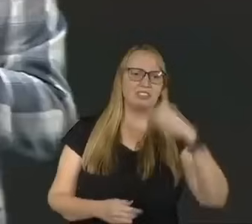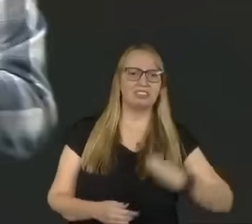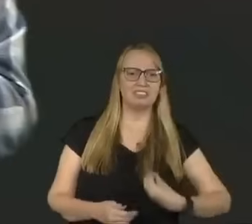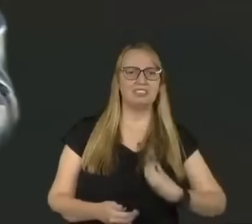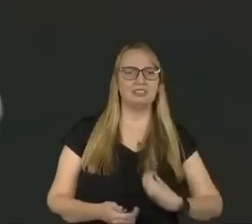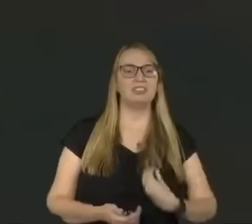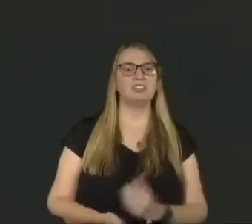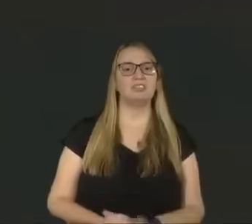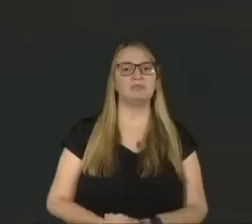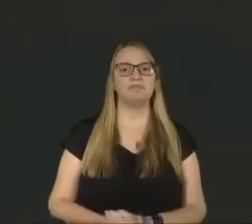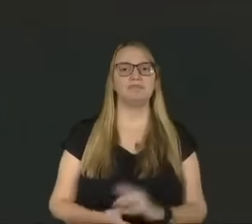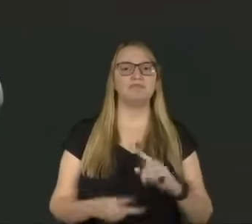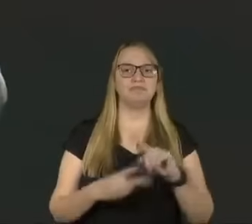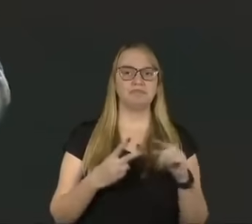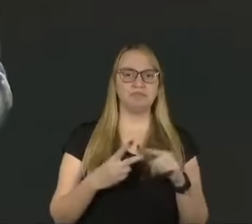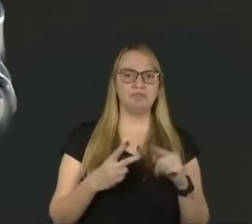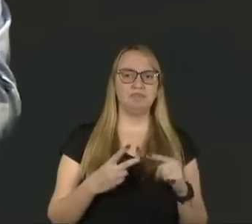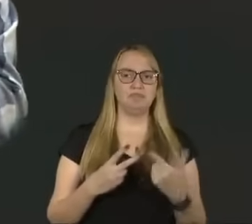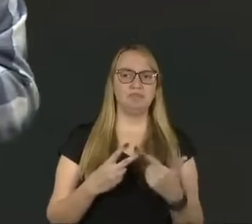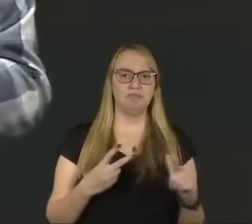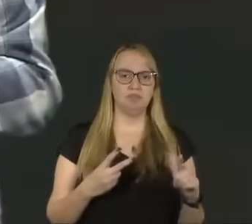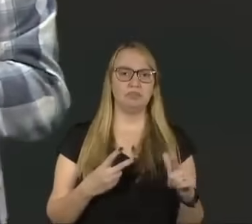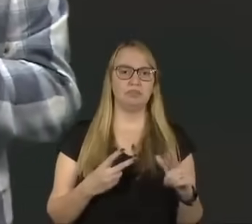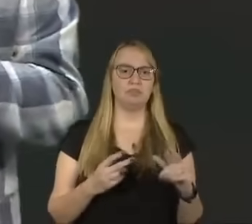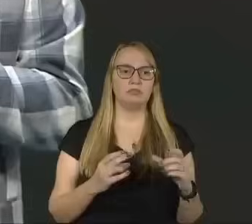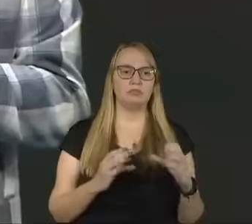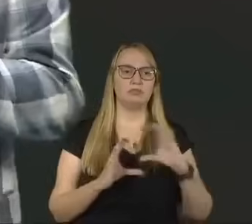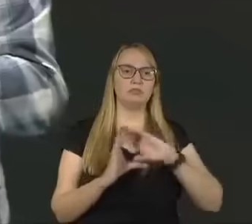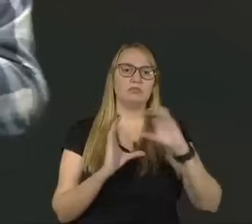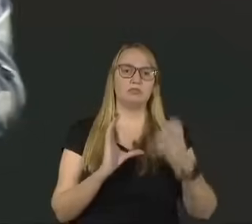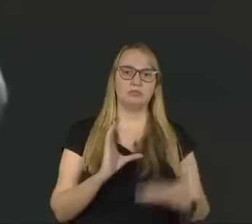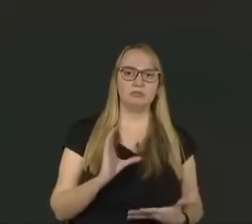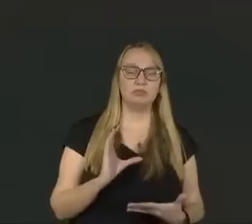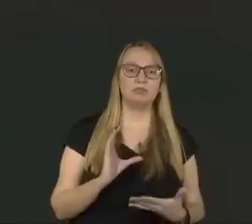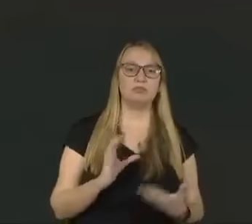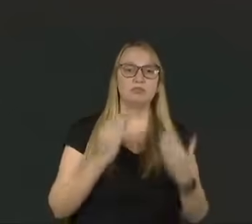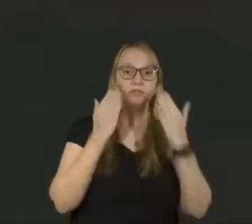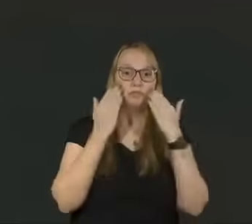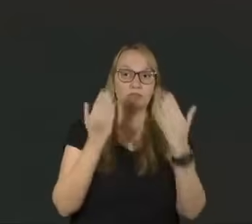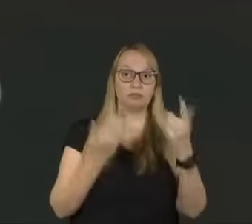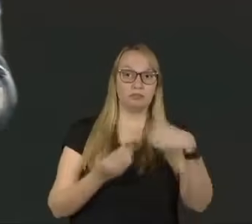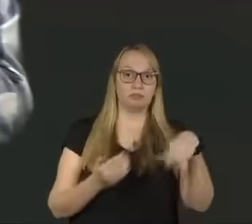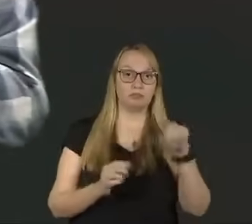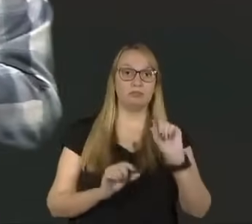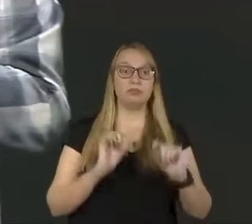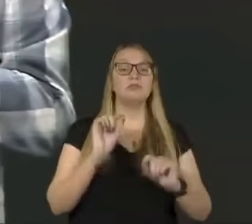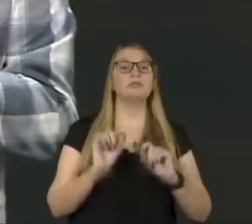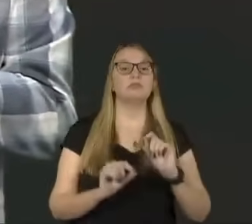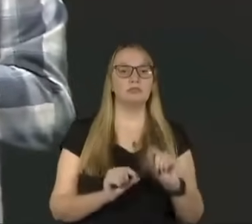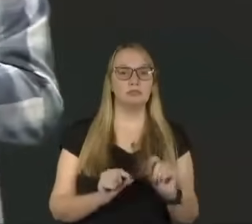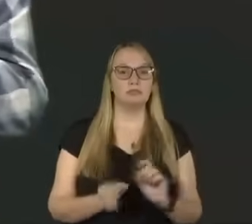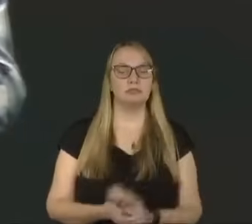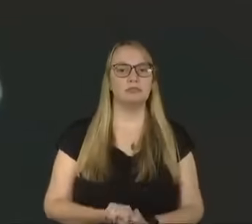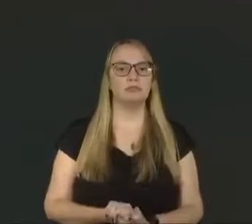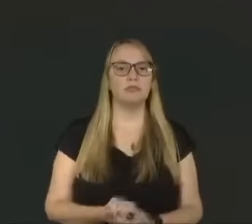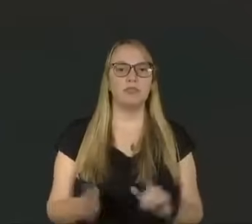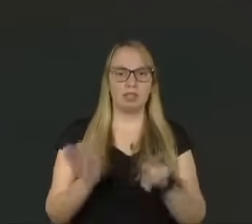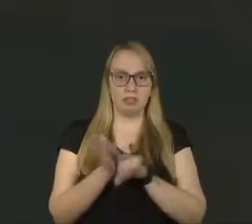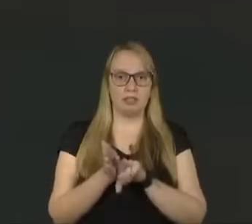dois uma outra característica que eu estou aqui mostrando certo